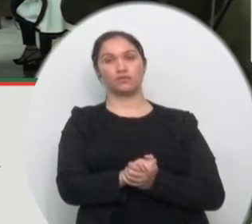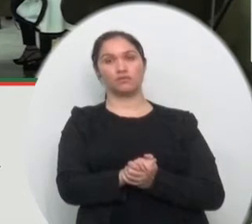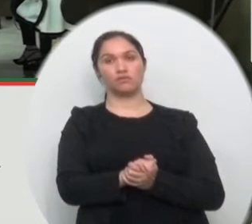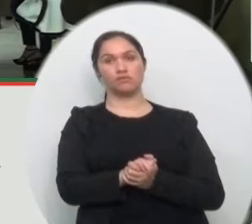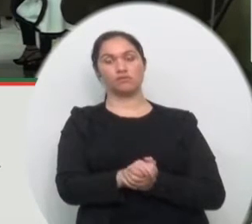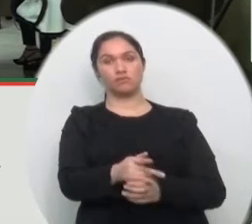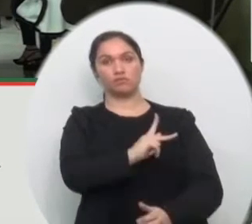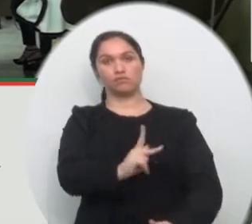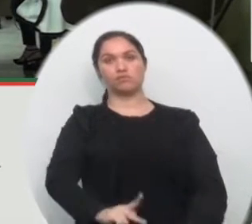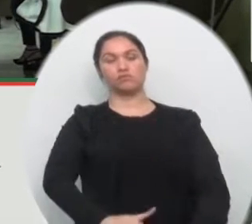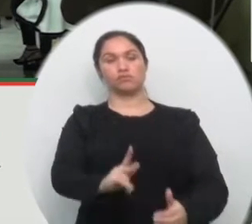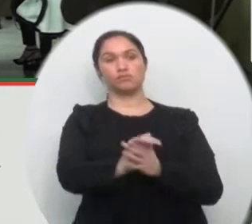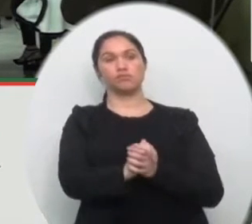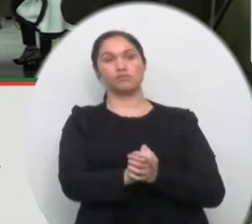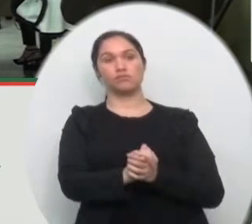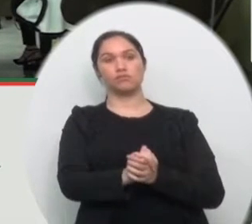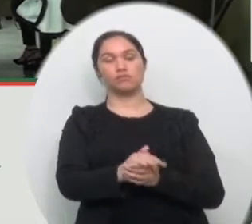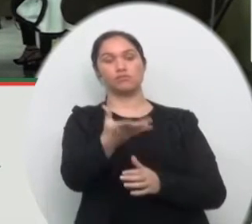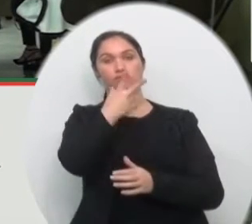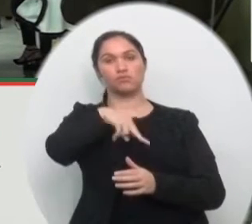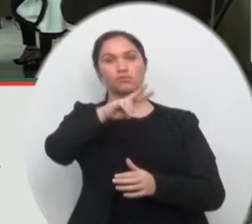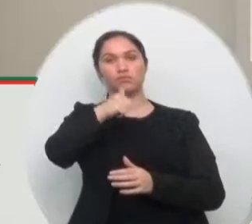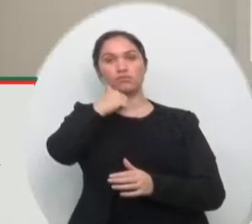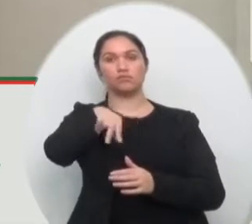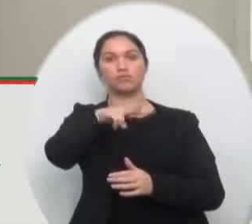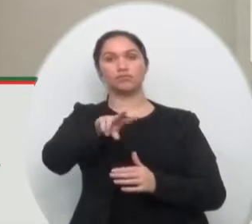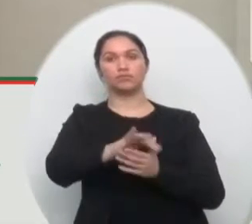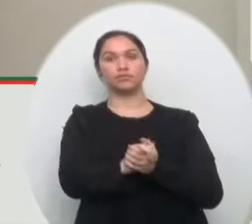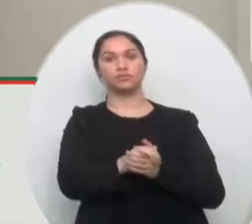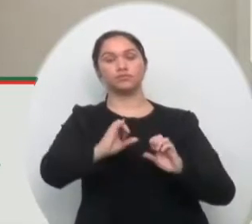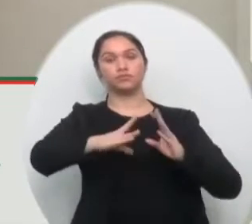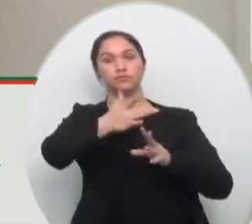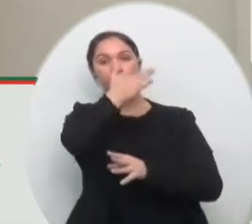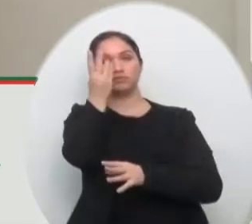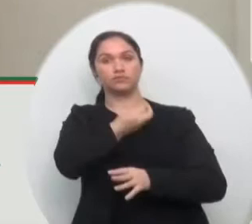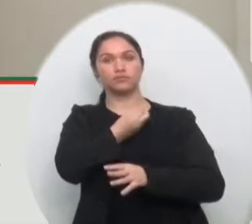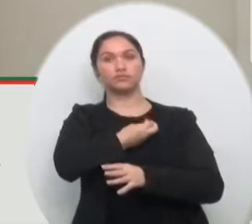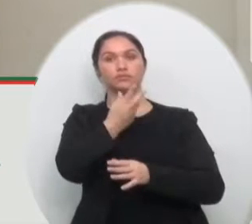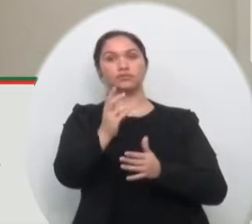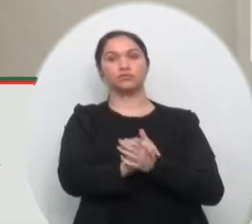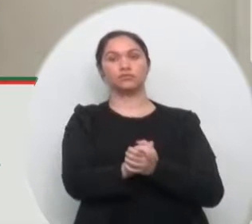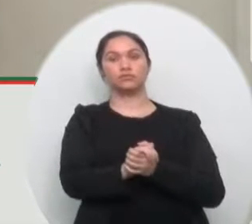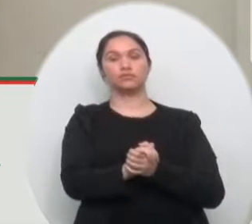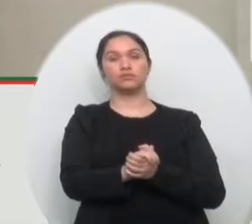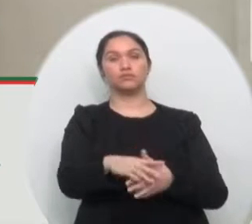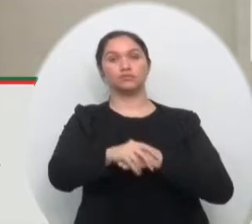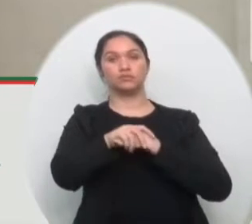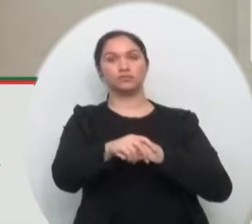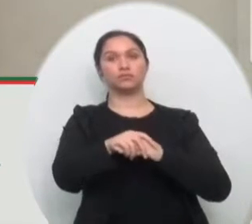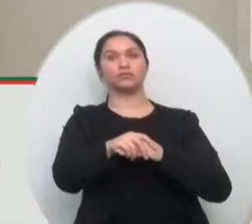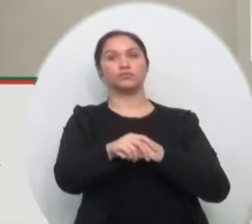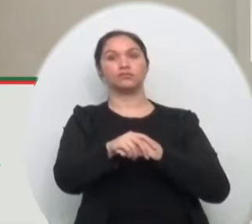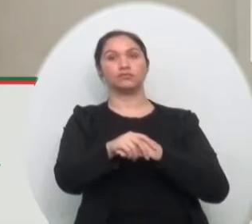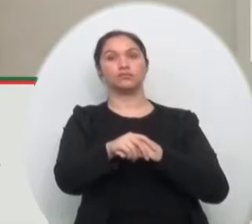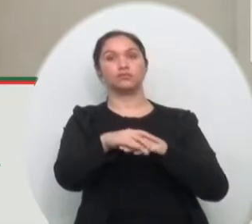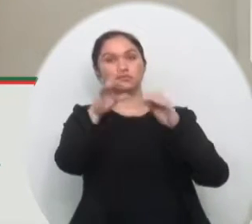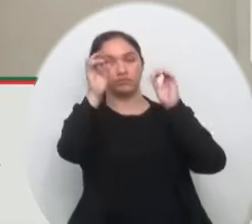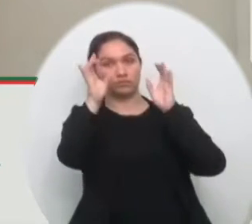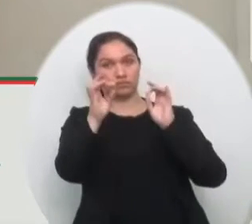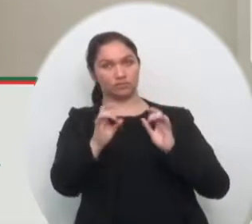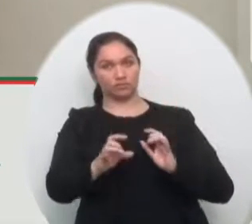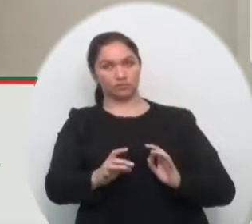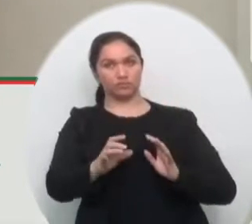Senhor presidente, demais vereadores, vereadoras, público presente, e cumprimentar aqui de uma maneira bem